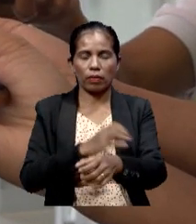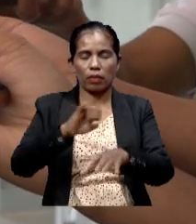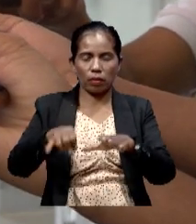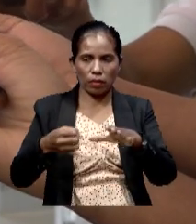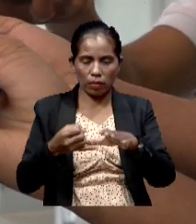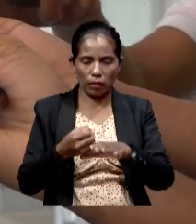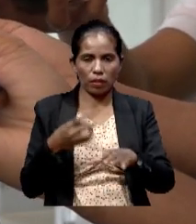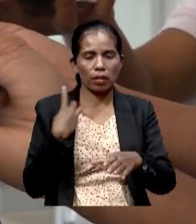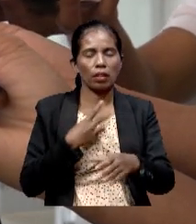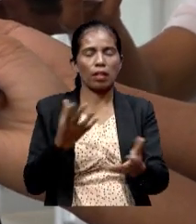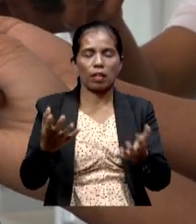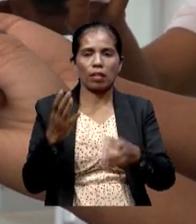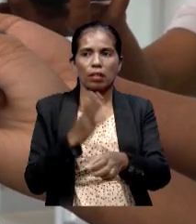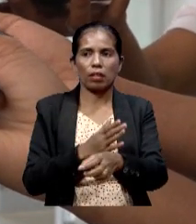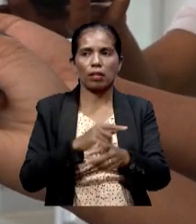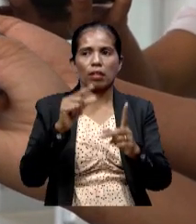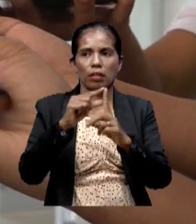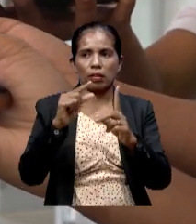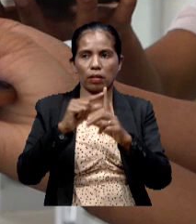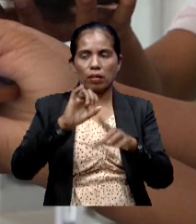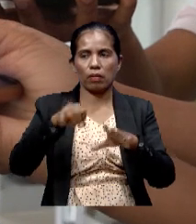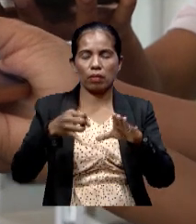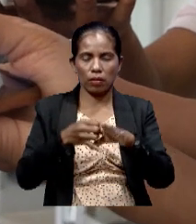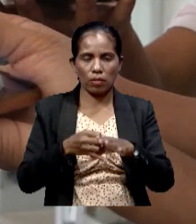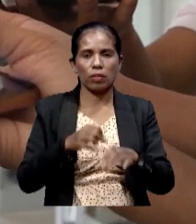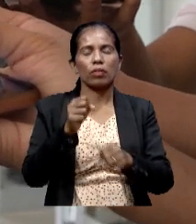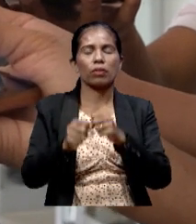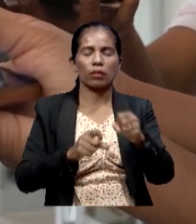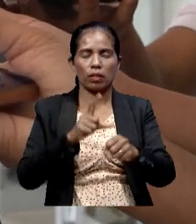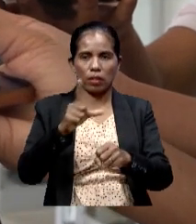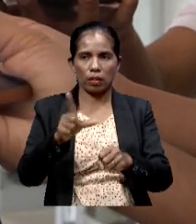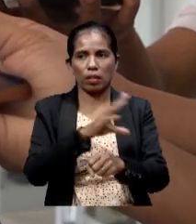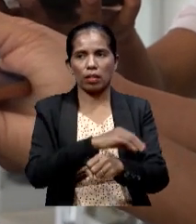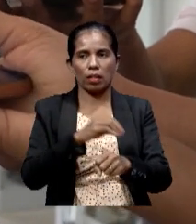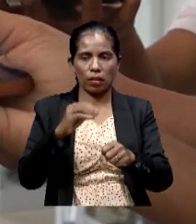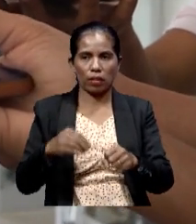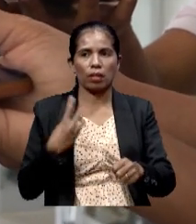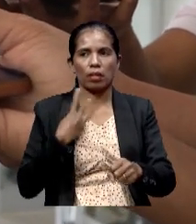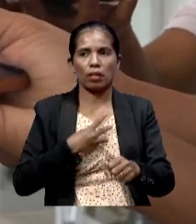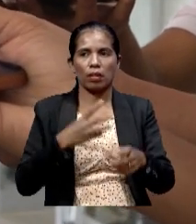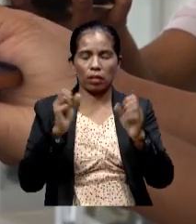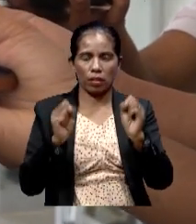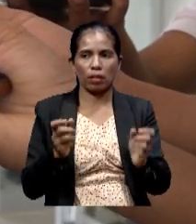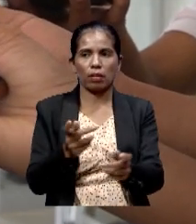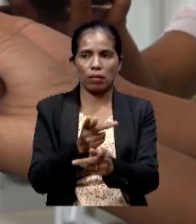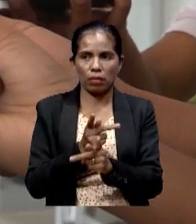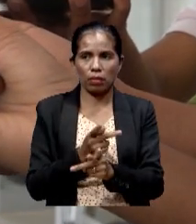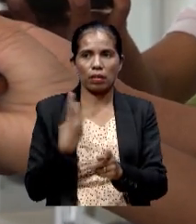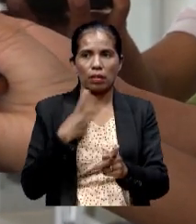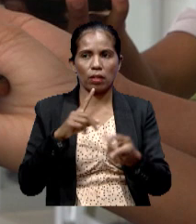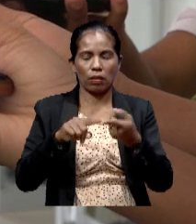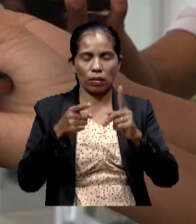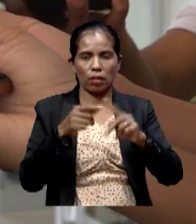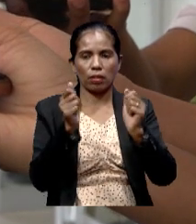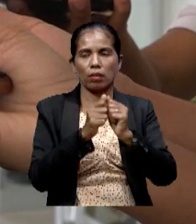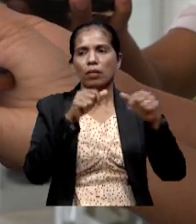está cara promove a sua inclusão social, e danemos faz parte e daqui, está cara que assegura que está aqui animado com deficiência,